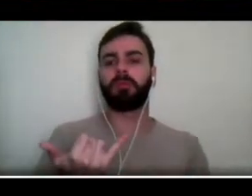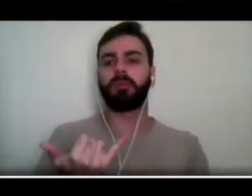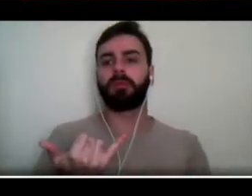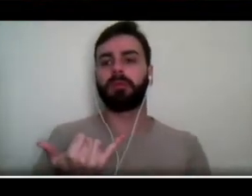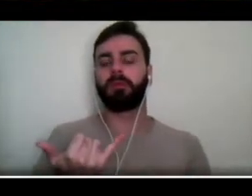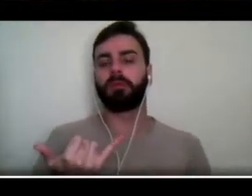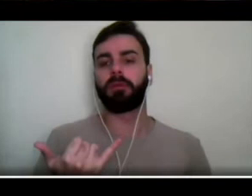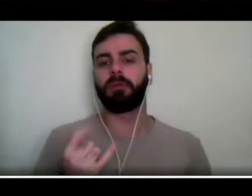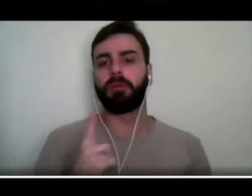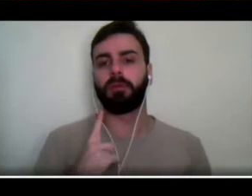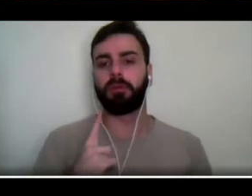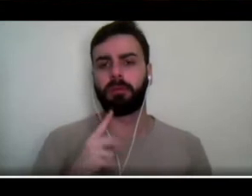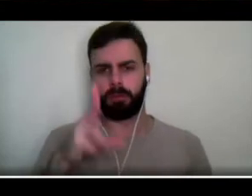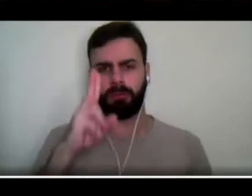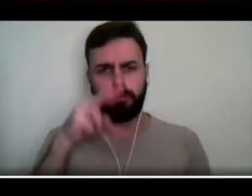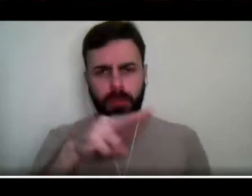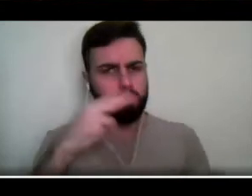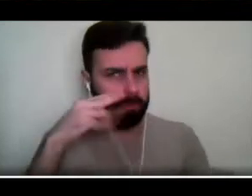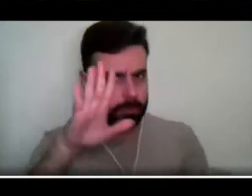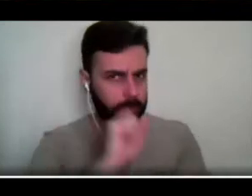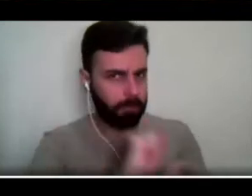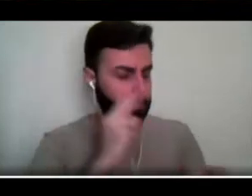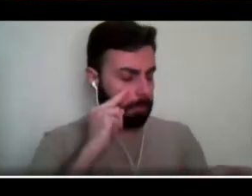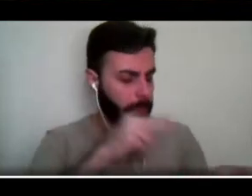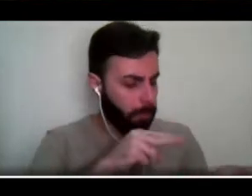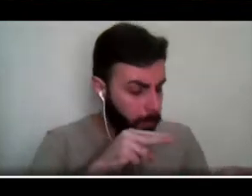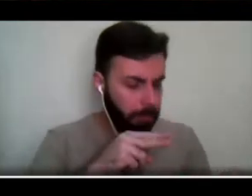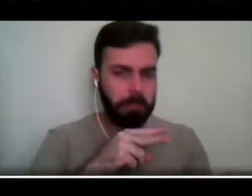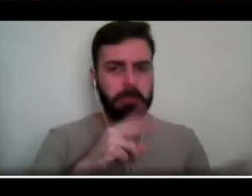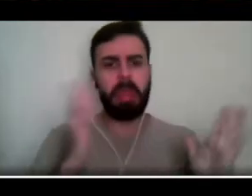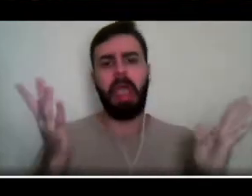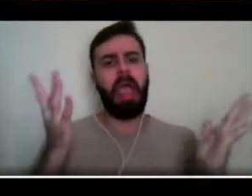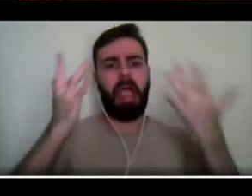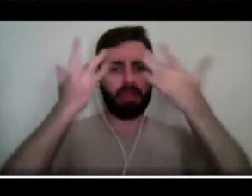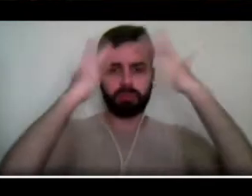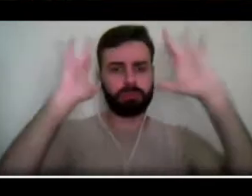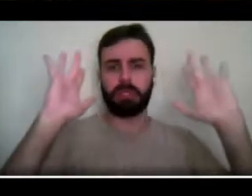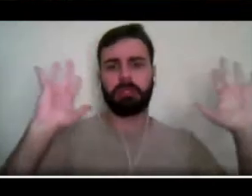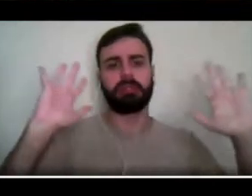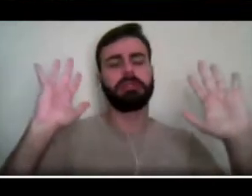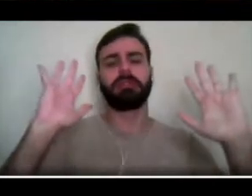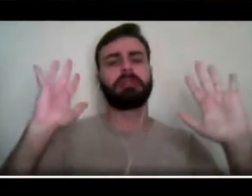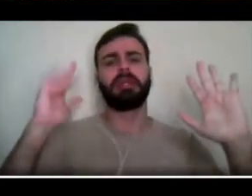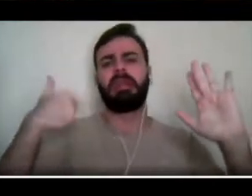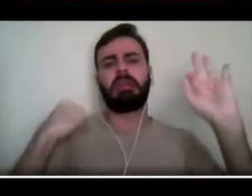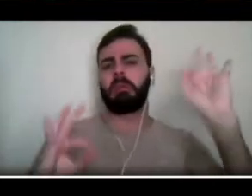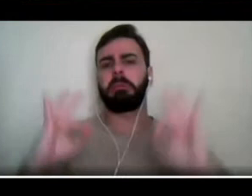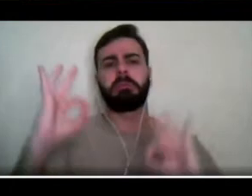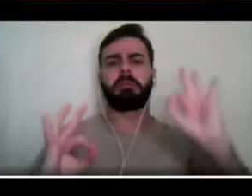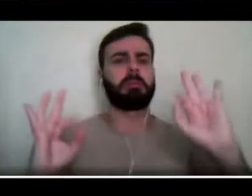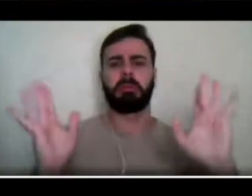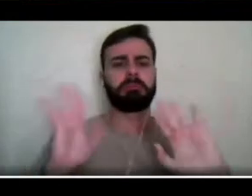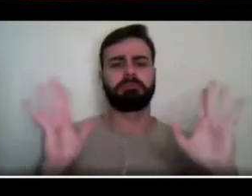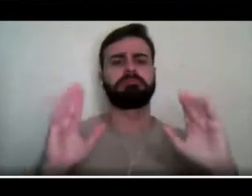Bom, o resultado dá isso. Eu nem arrumei para ficar bonitinho aqui, não. Tá? Eu simplesmente peguei isso aqui, elevei ao quadrado e